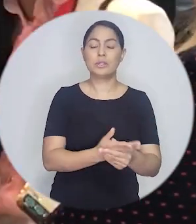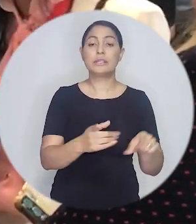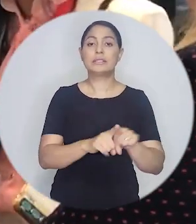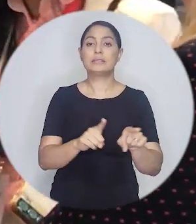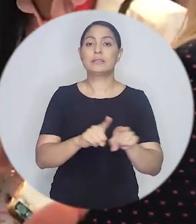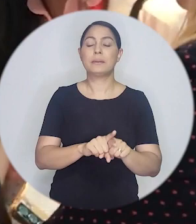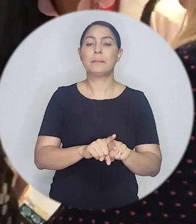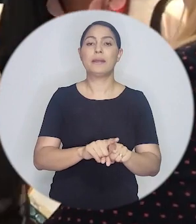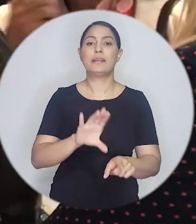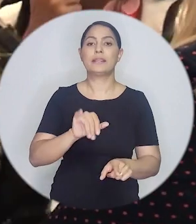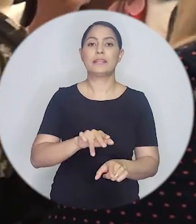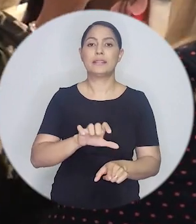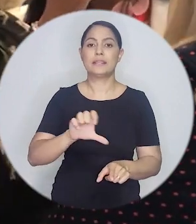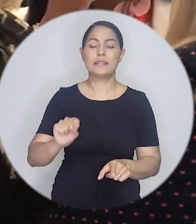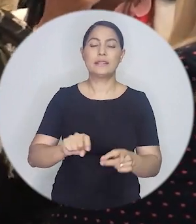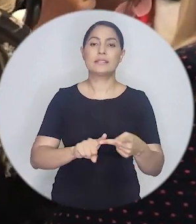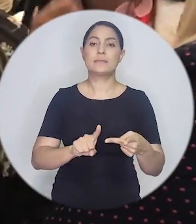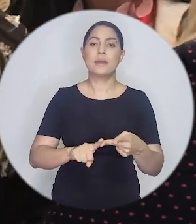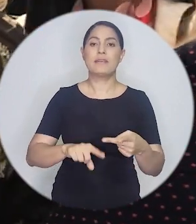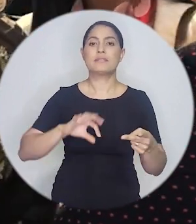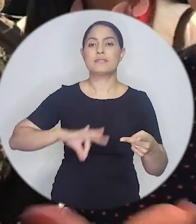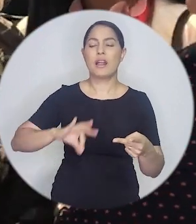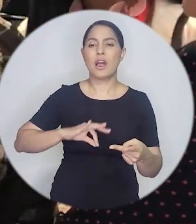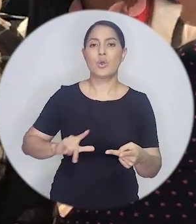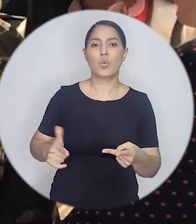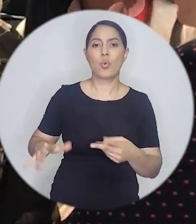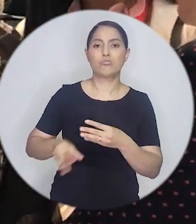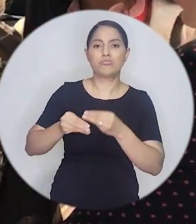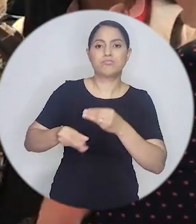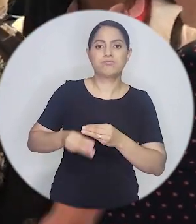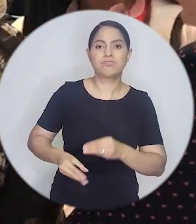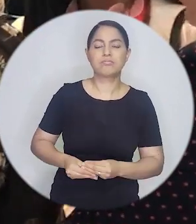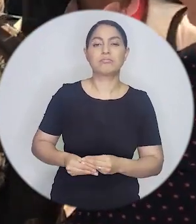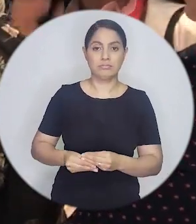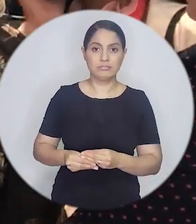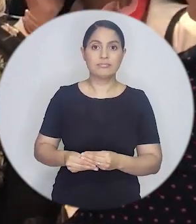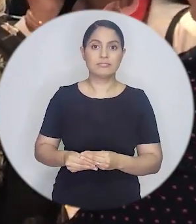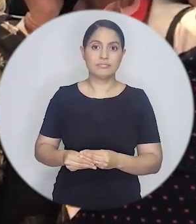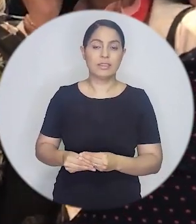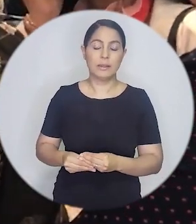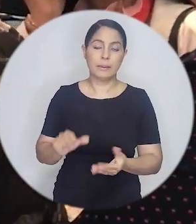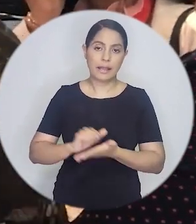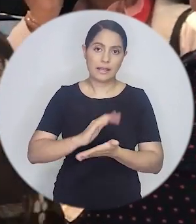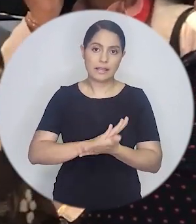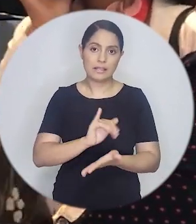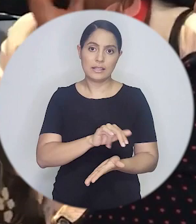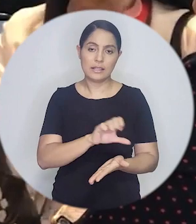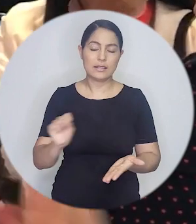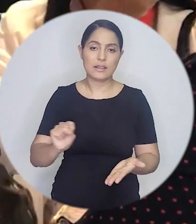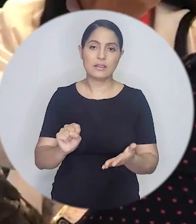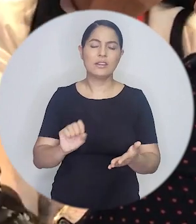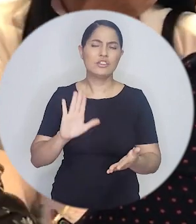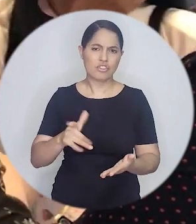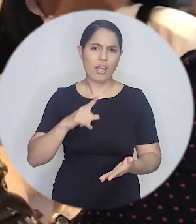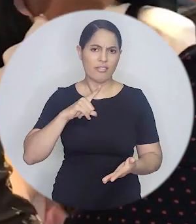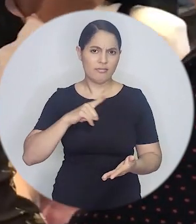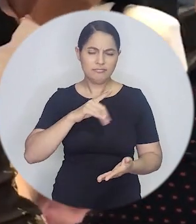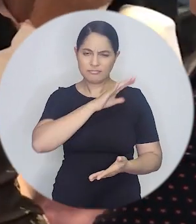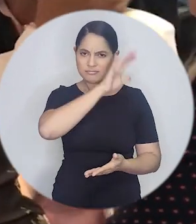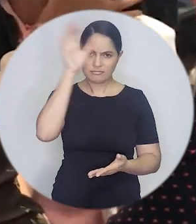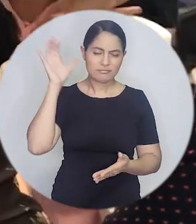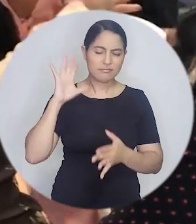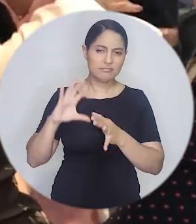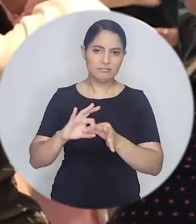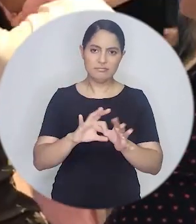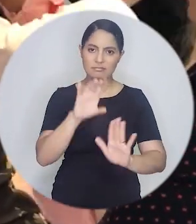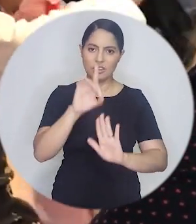as ações, fazer as correções de quinis, levar todos os salários que eventualmente não estejam cadastrados no INSS e, para os clientes